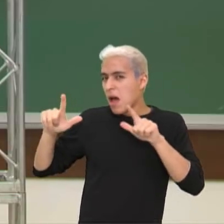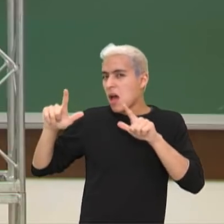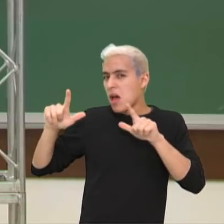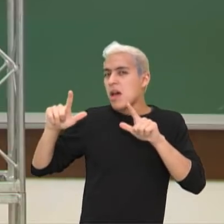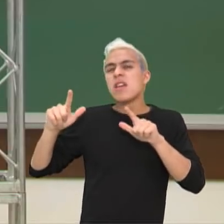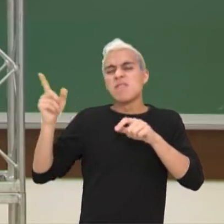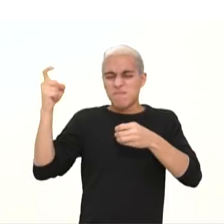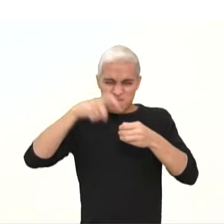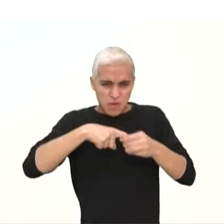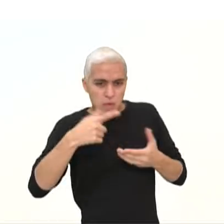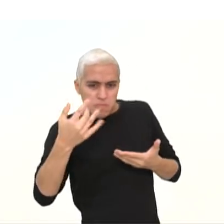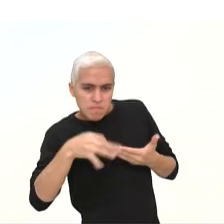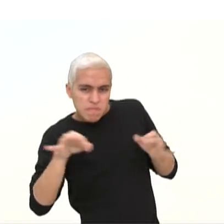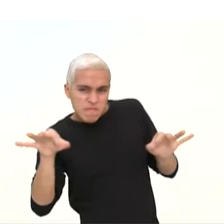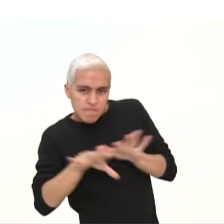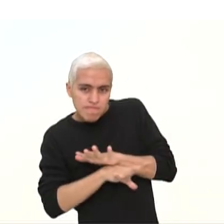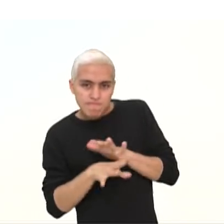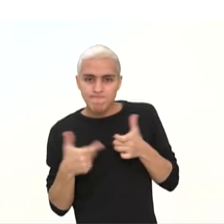volta para finalizar.